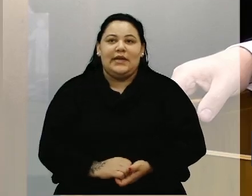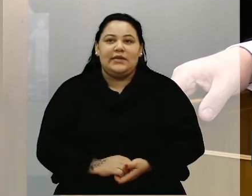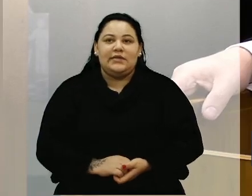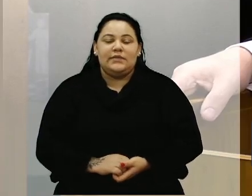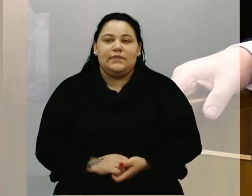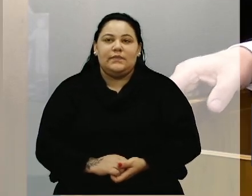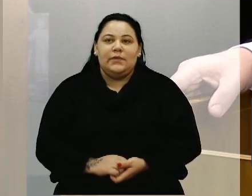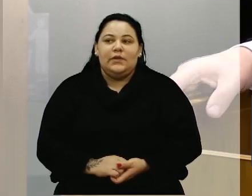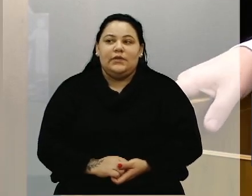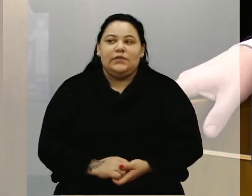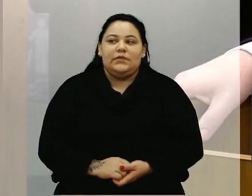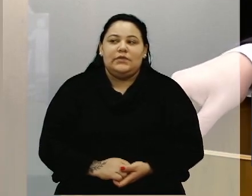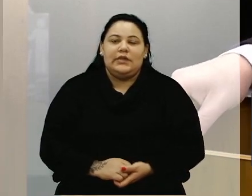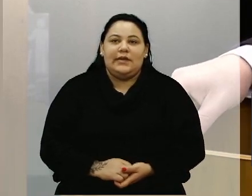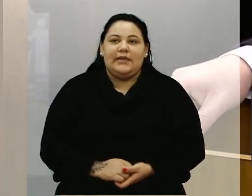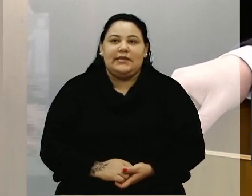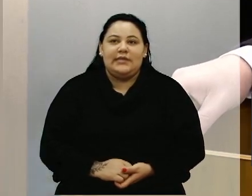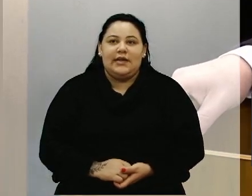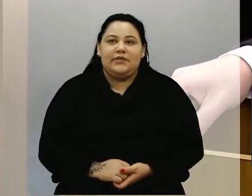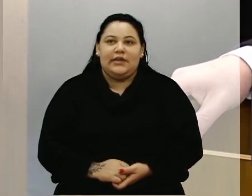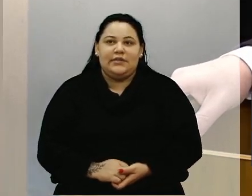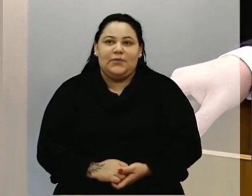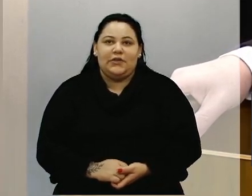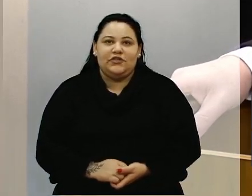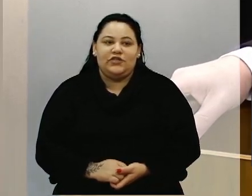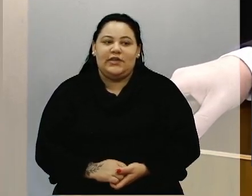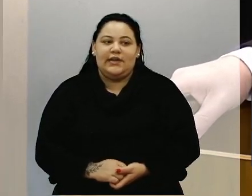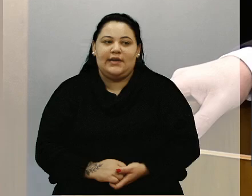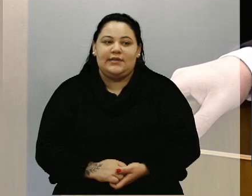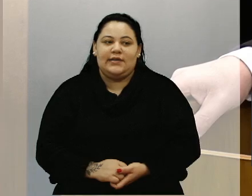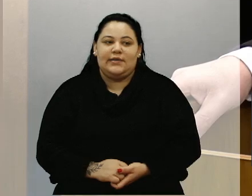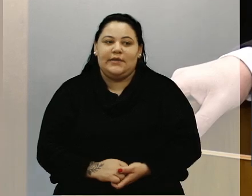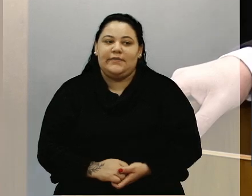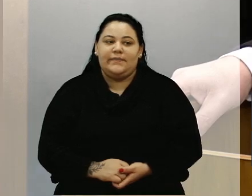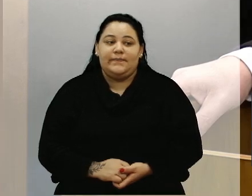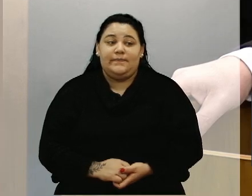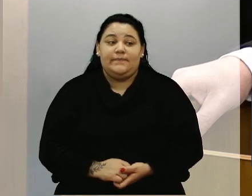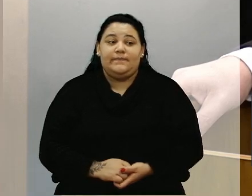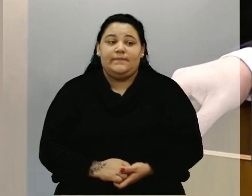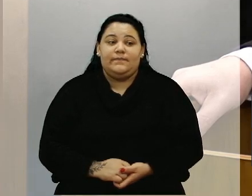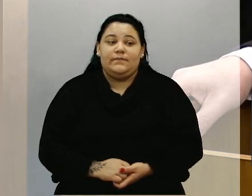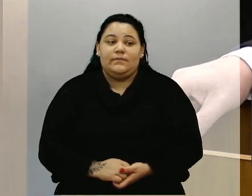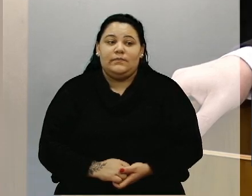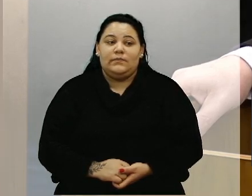Obrigado, presidente. Não sei quanto tempo ainda tenho aqui, está zerado?